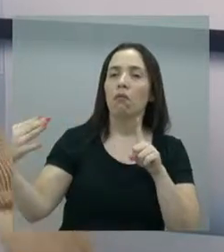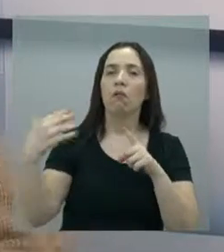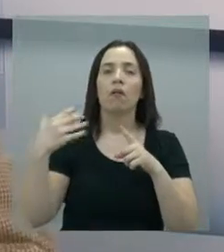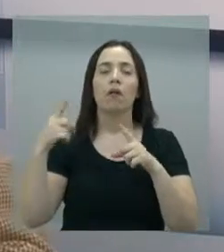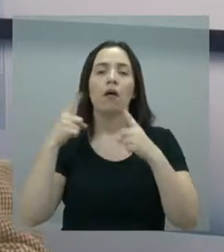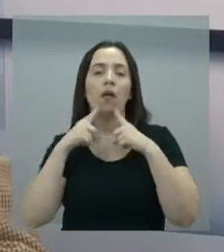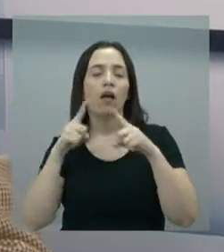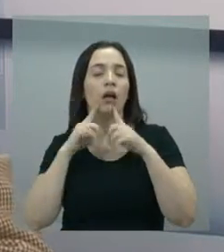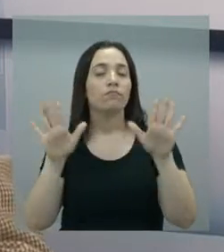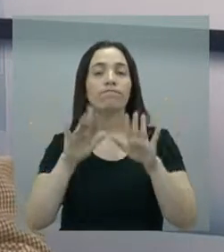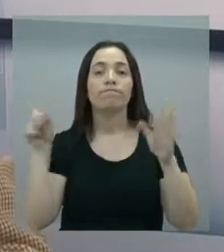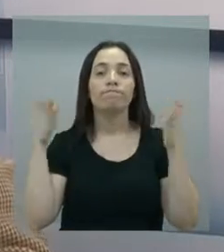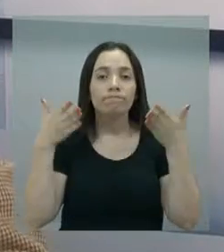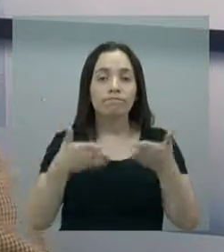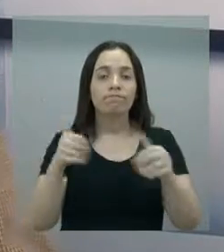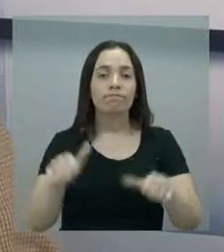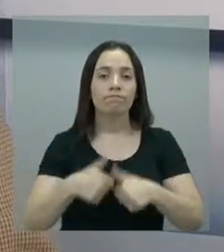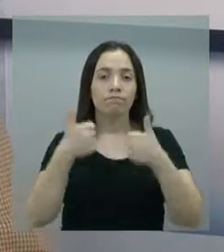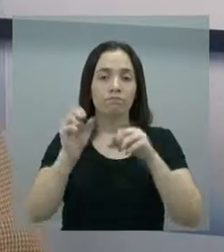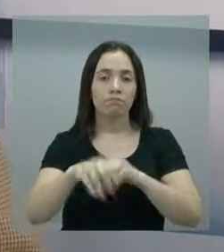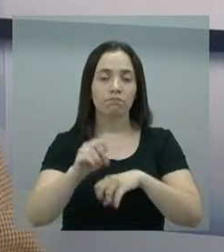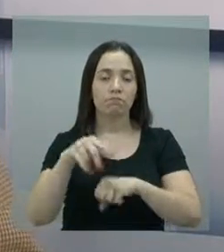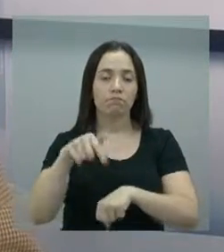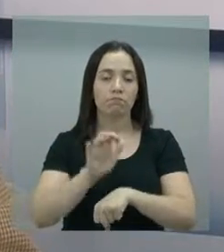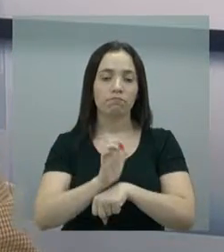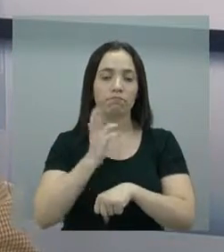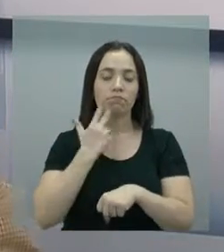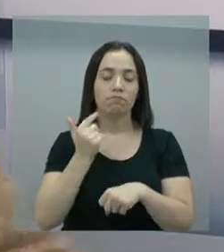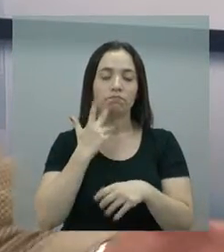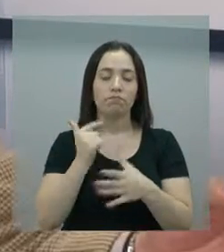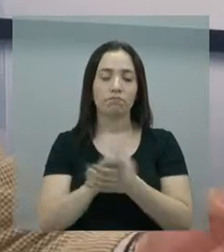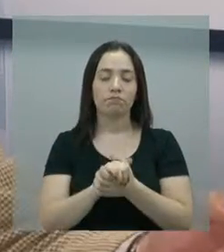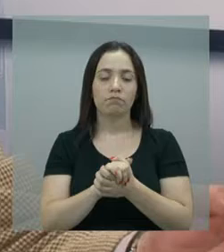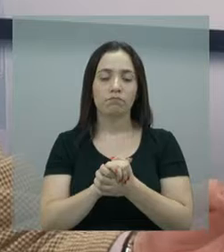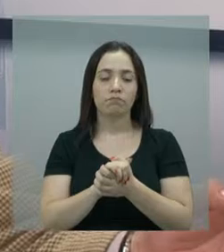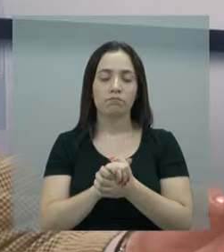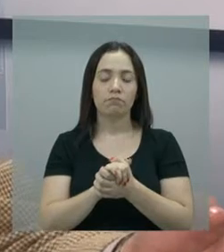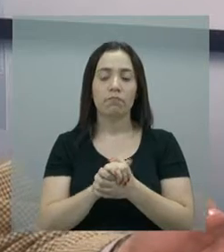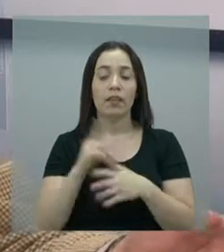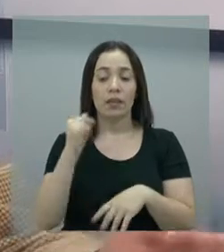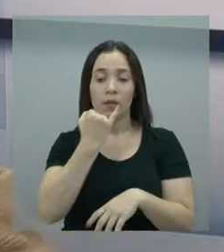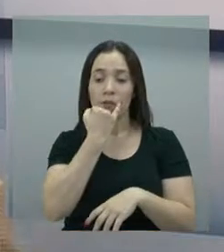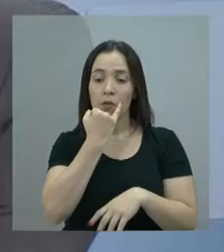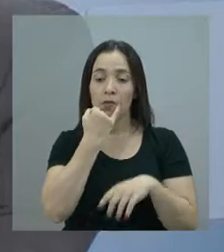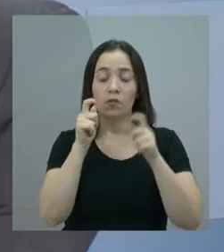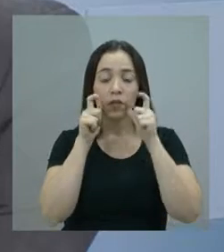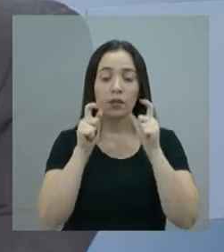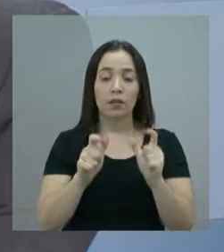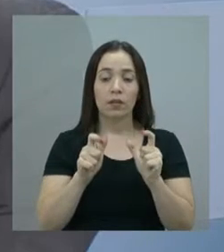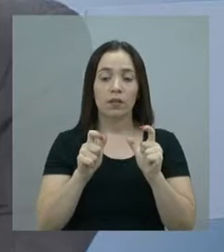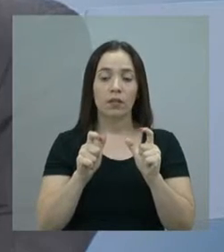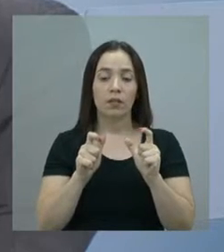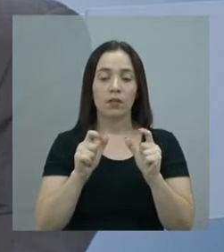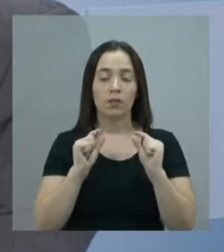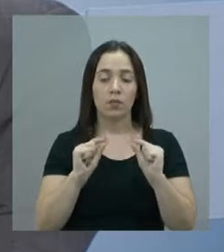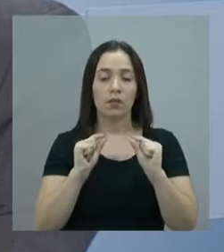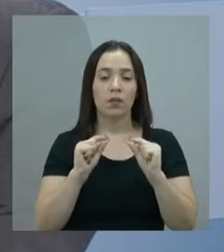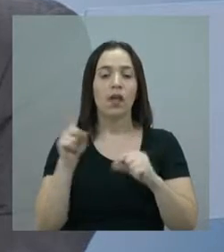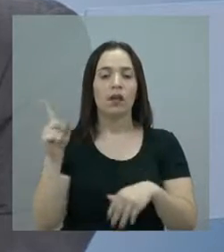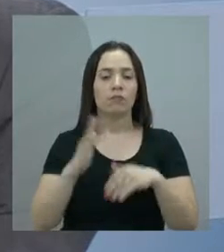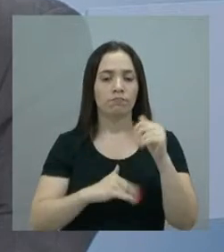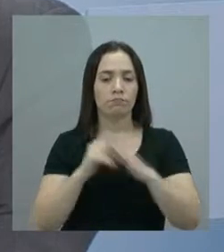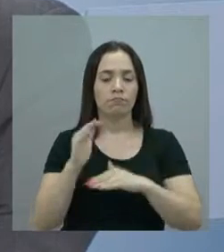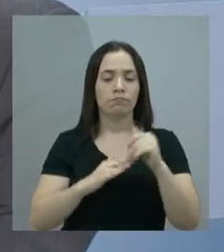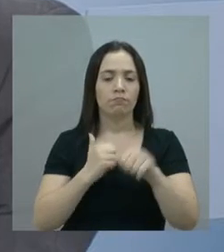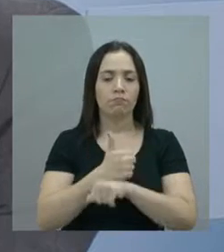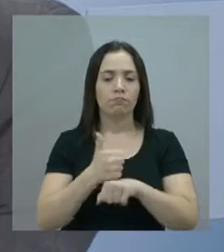ele quer é melhorar a educação do povo do estado de Ceará. Isso é fundamental, isso é importante falar sobre isso. O Ivo ele tem muito interesse e ele tem muita